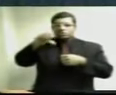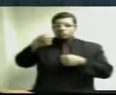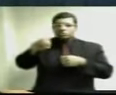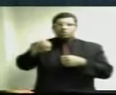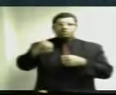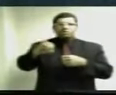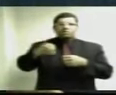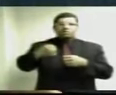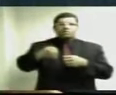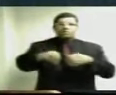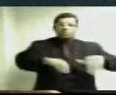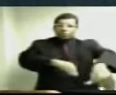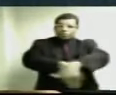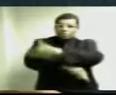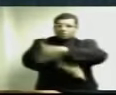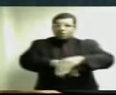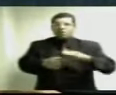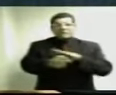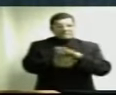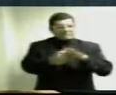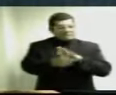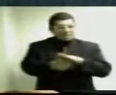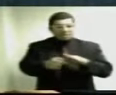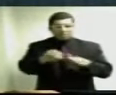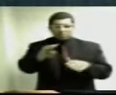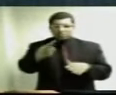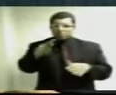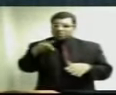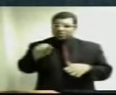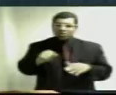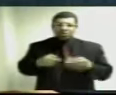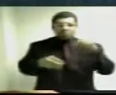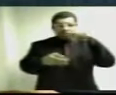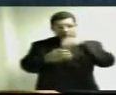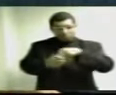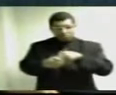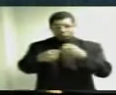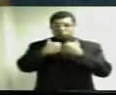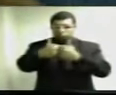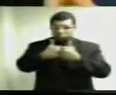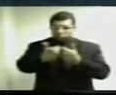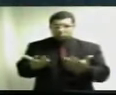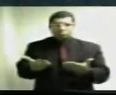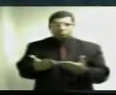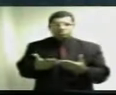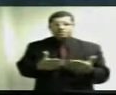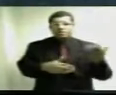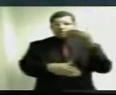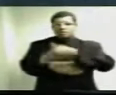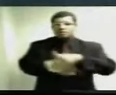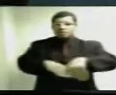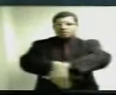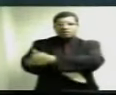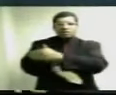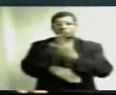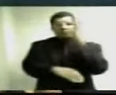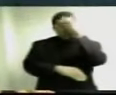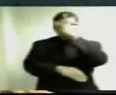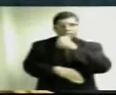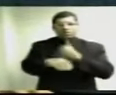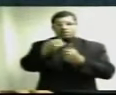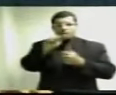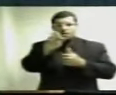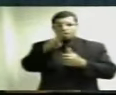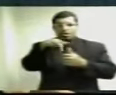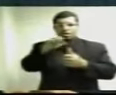tarifa, numa rua toda esburacada, e dentro desse ônibus passar em frente a uma bela